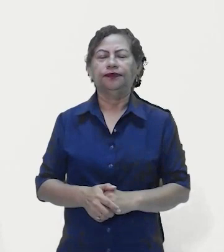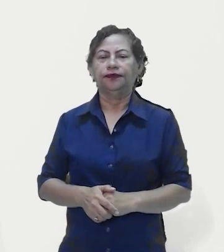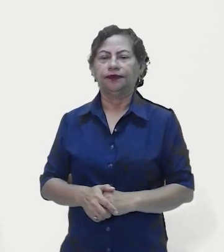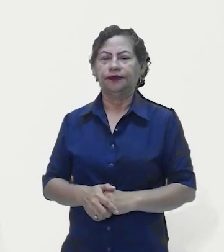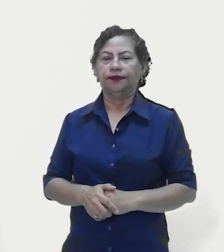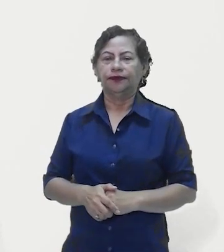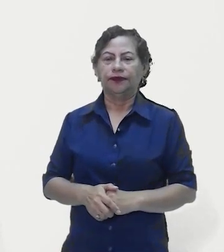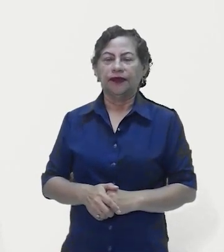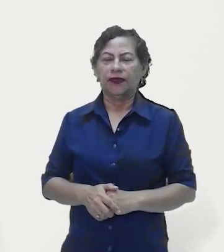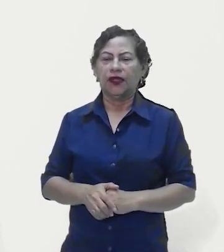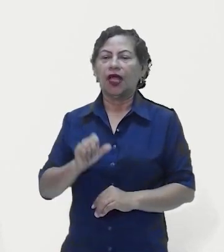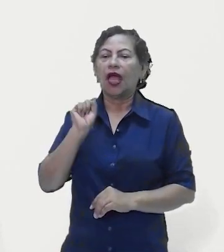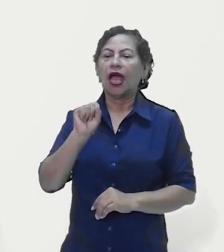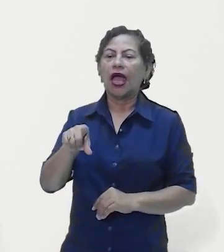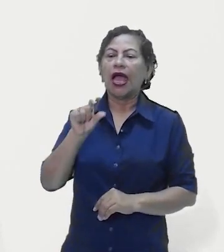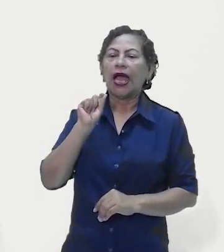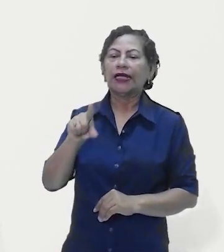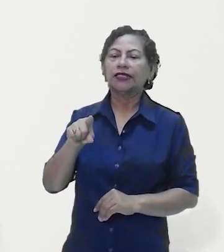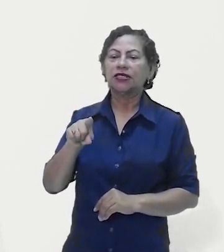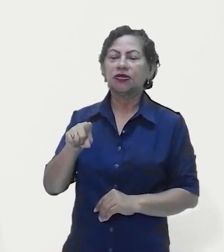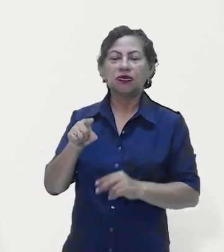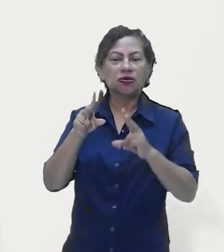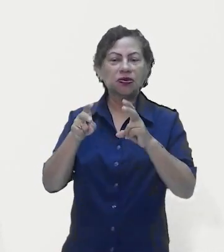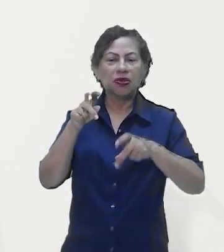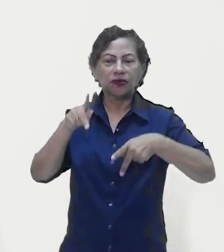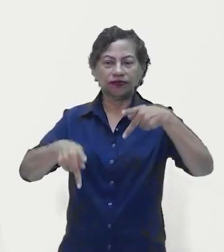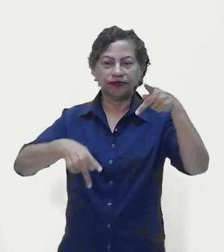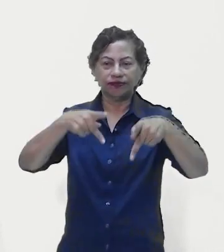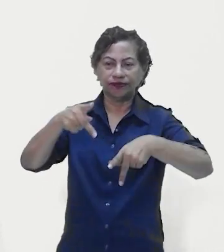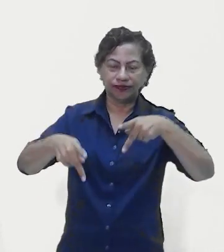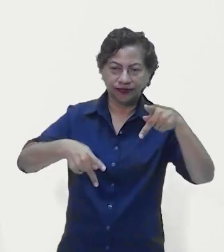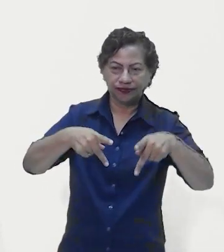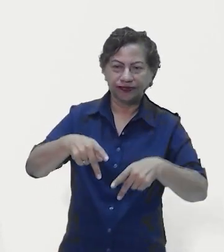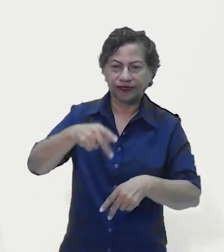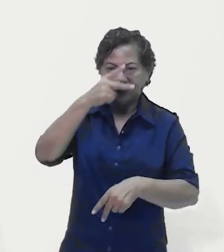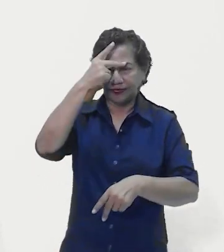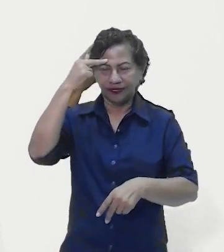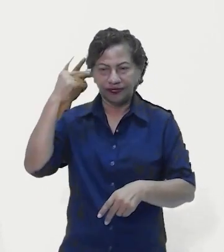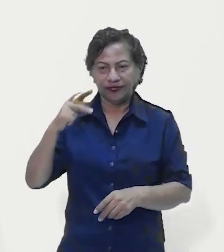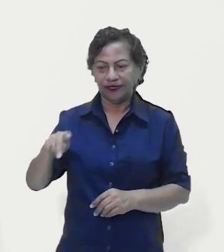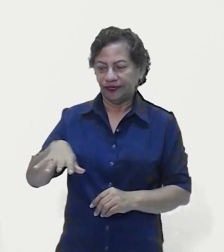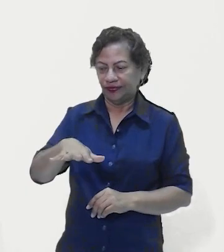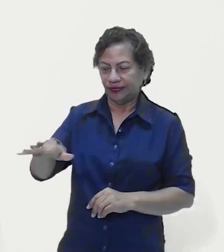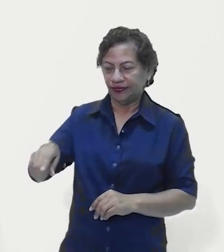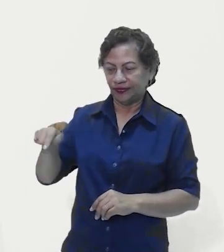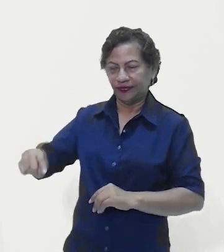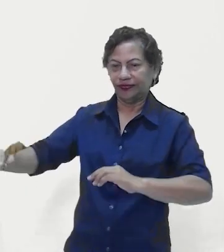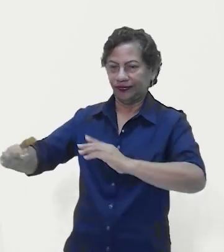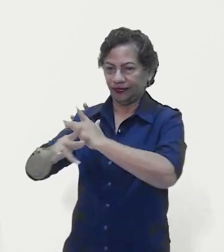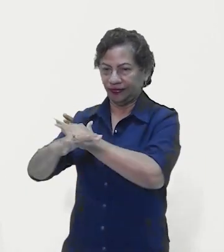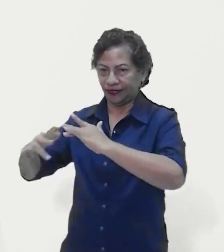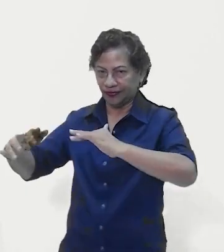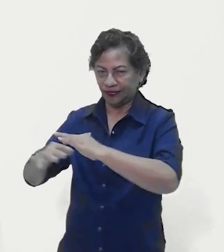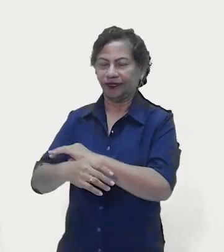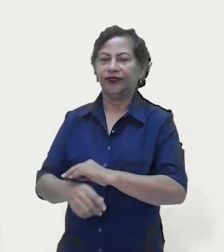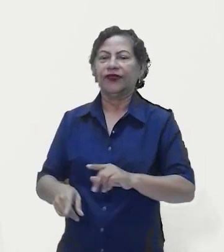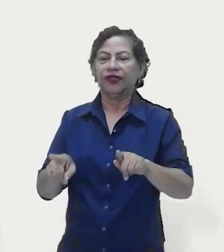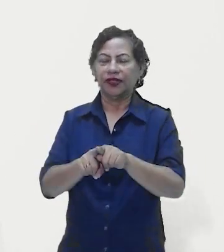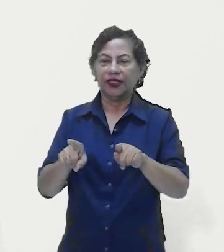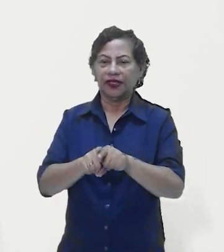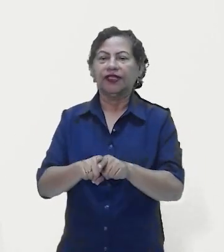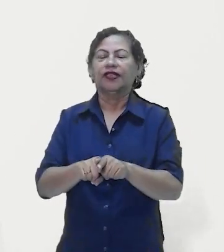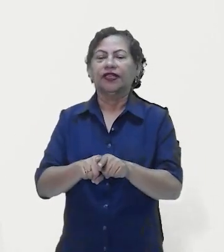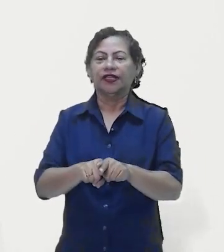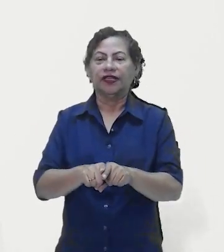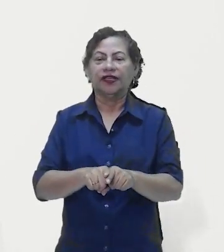mapa trata da população urbana, tá certo? Essa área em vermelho do meu mapa trata da população rural.